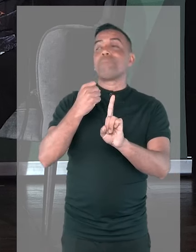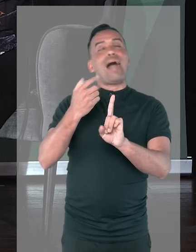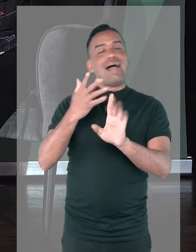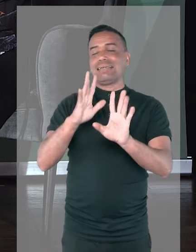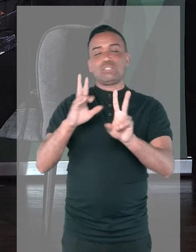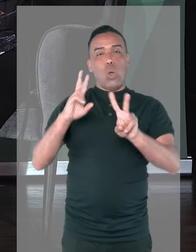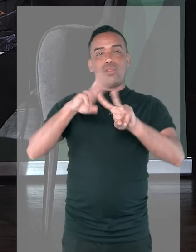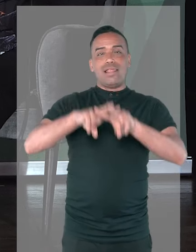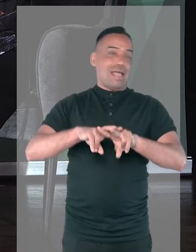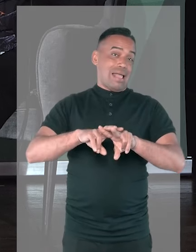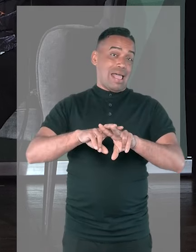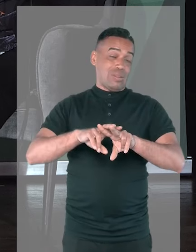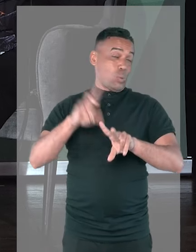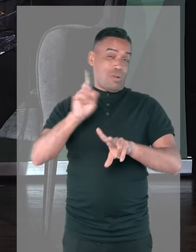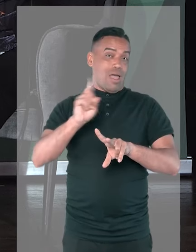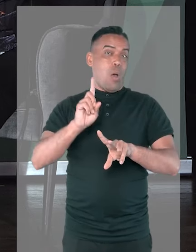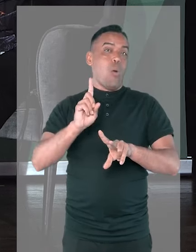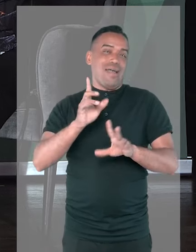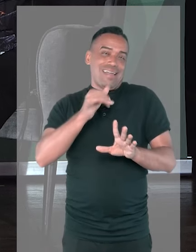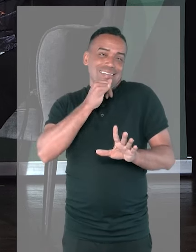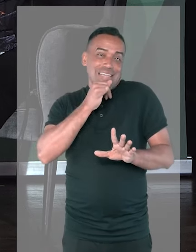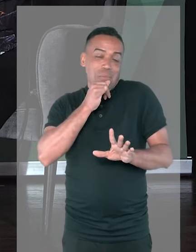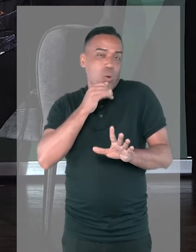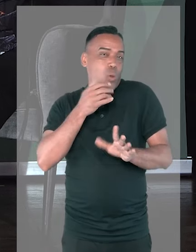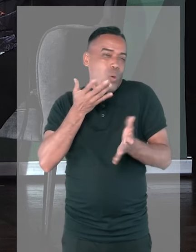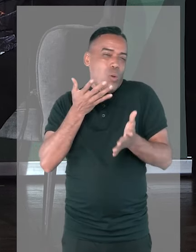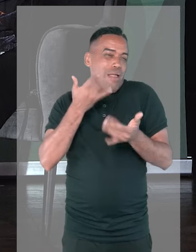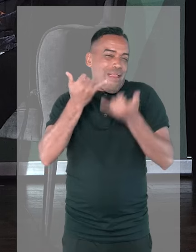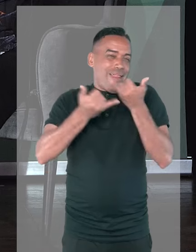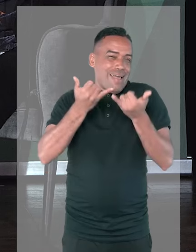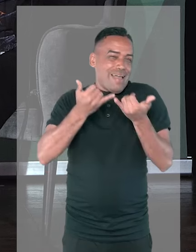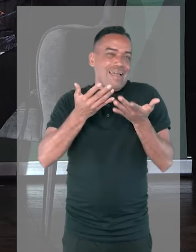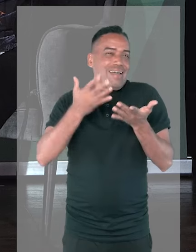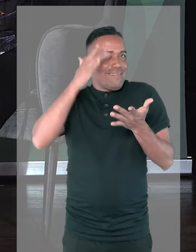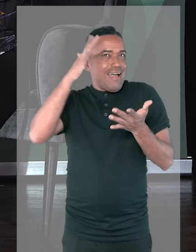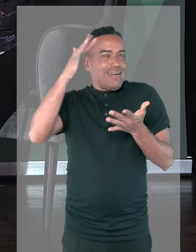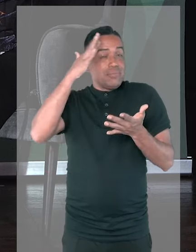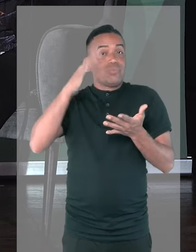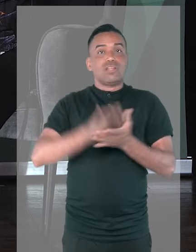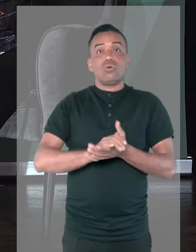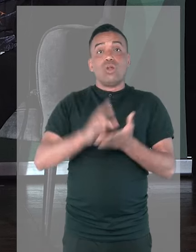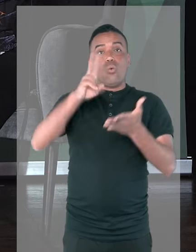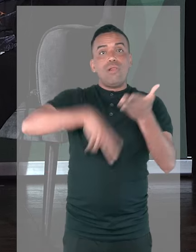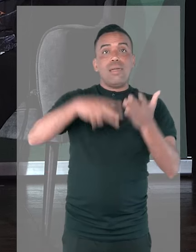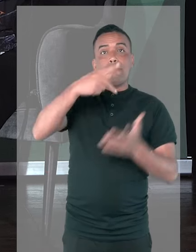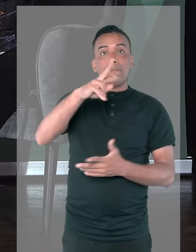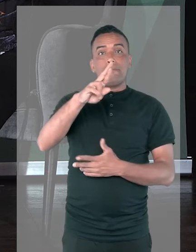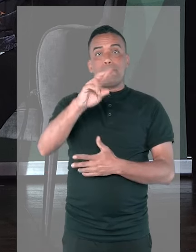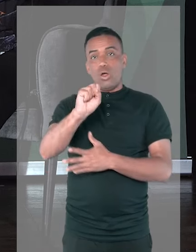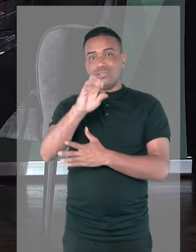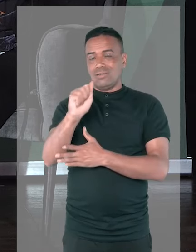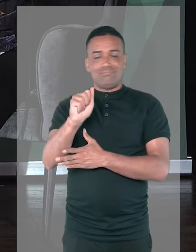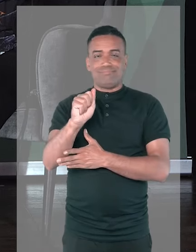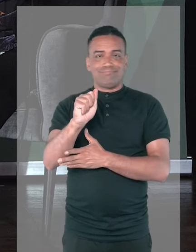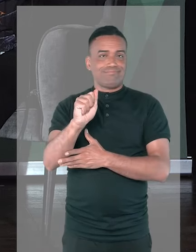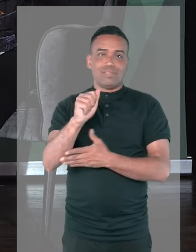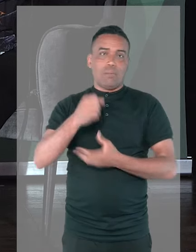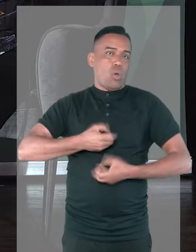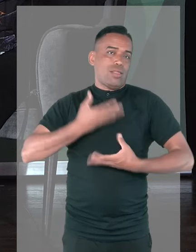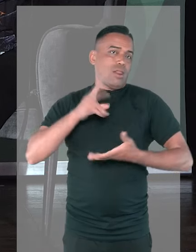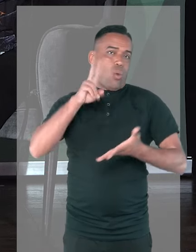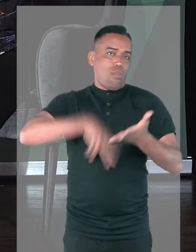Mas os poetas têm um pecado: eles não leem prosa, não leem, raramente você encontra. Enquanto que, por